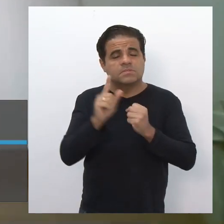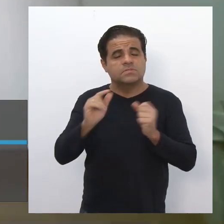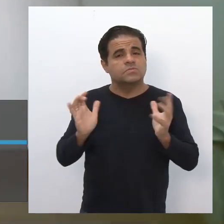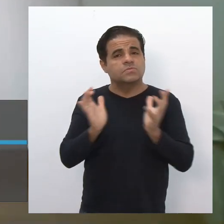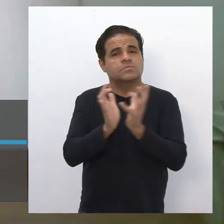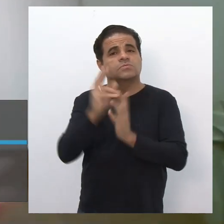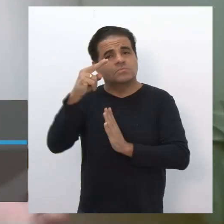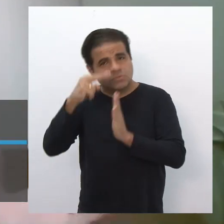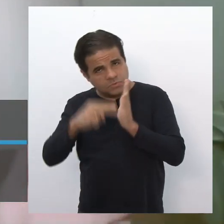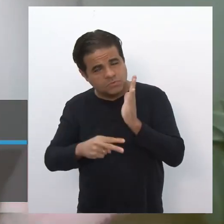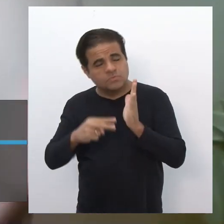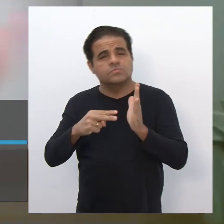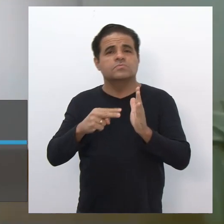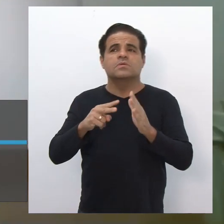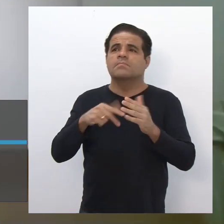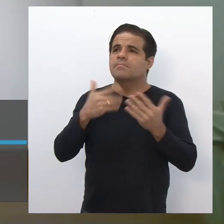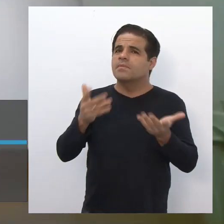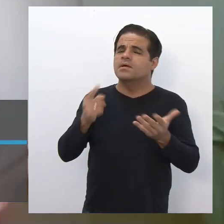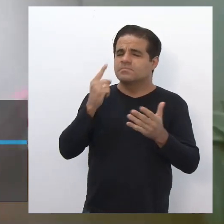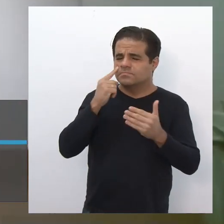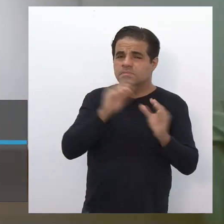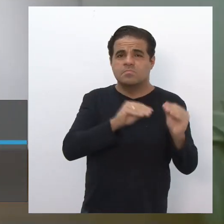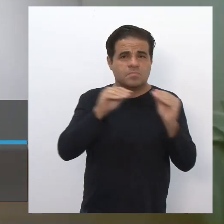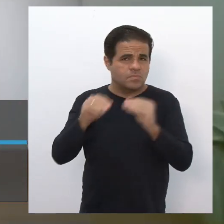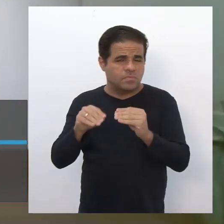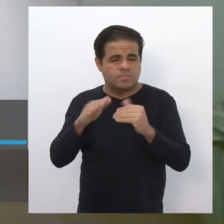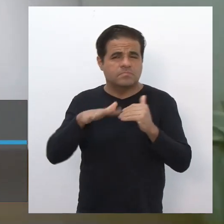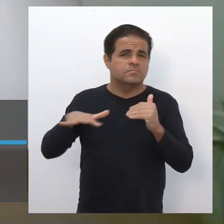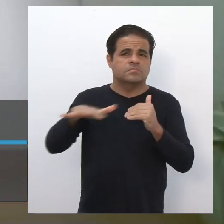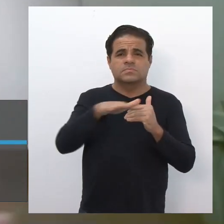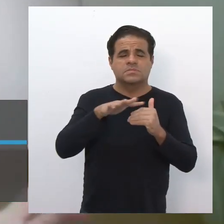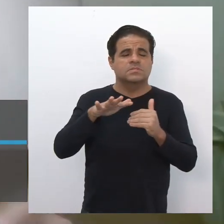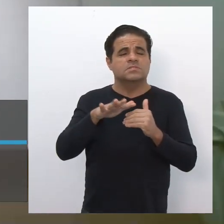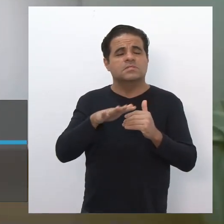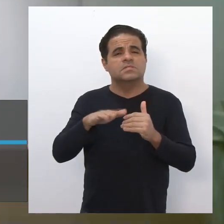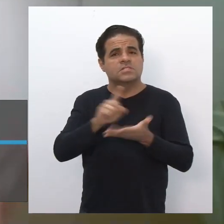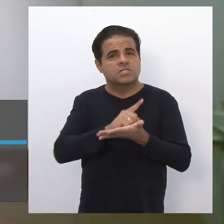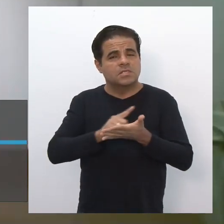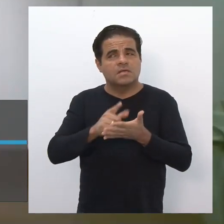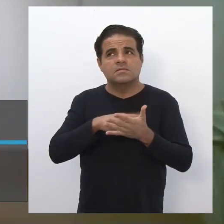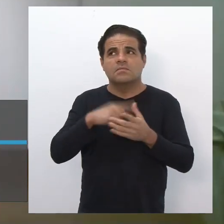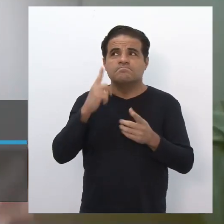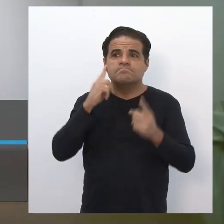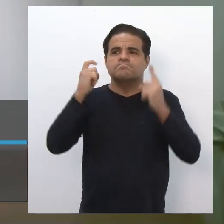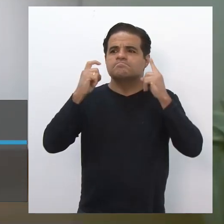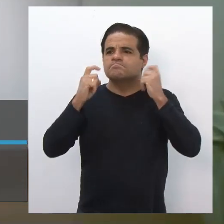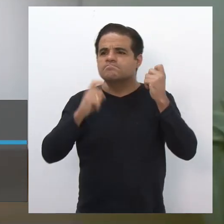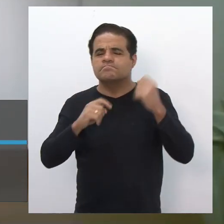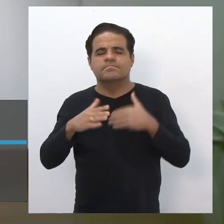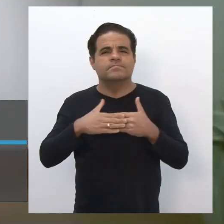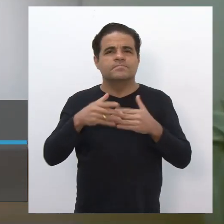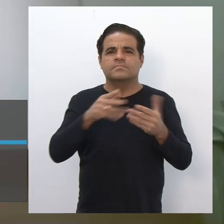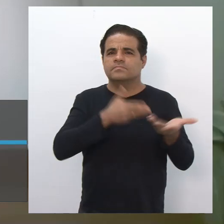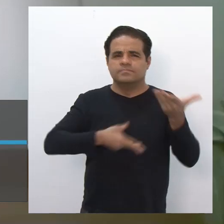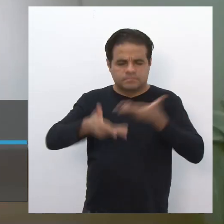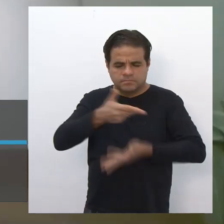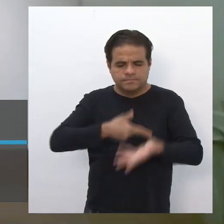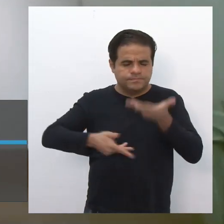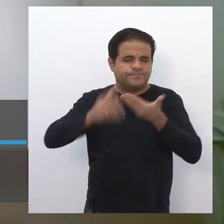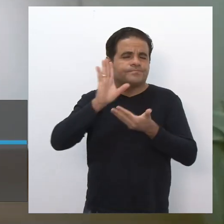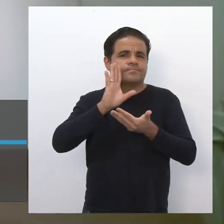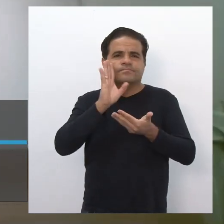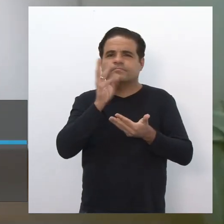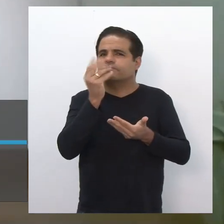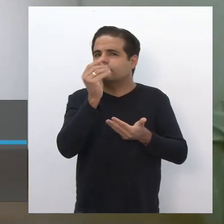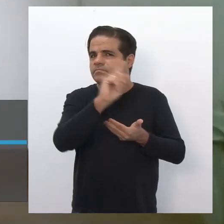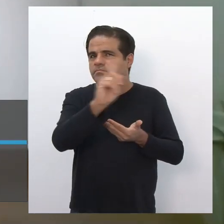leitura tradicional, mas quando você migra ele para esse ambiente digital, às vezes você tem esse ruído no meio, às vezes você não tem essa interação muito legal. Então,